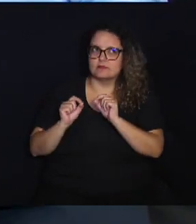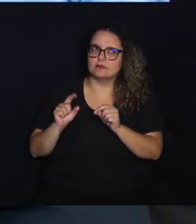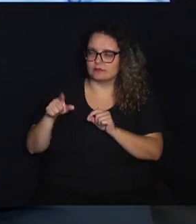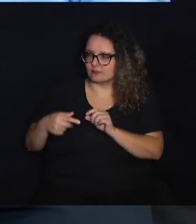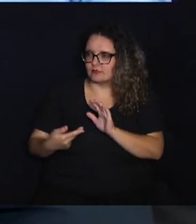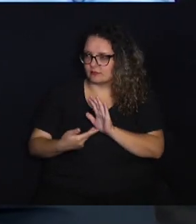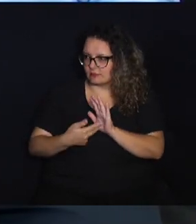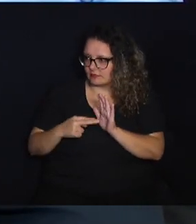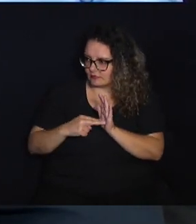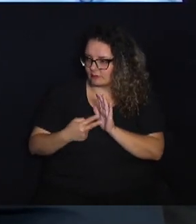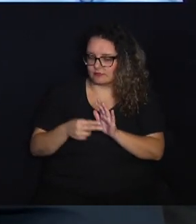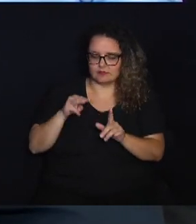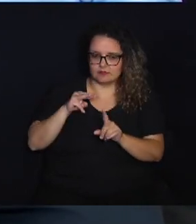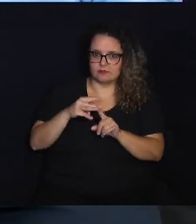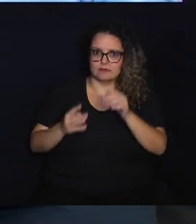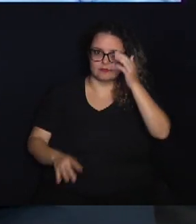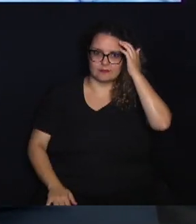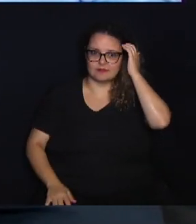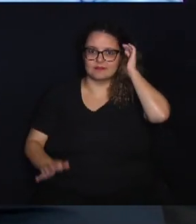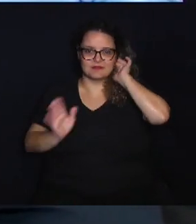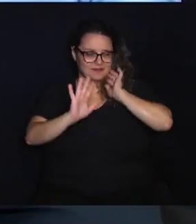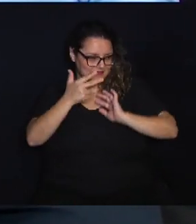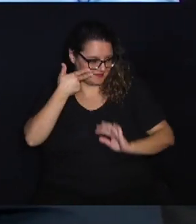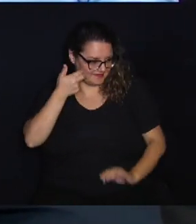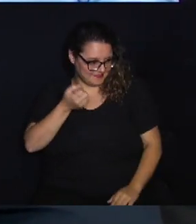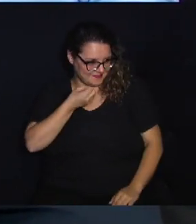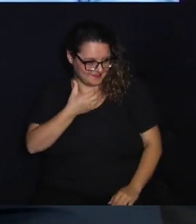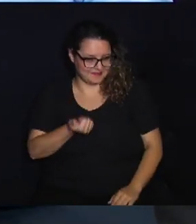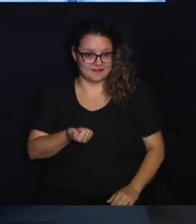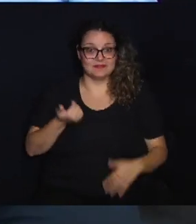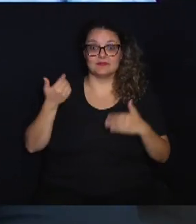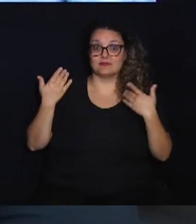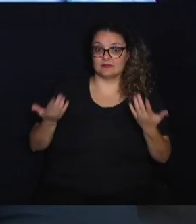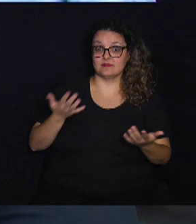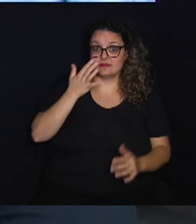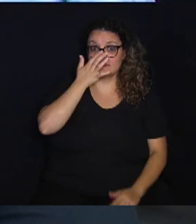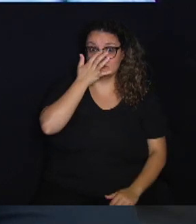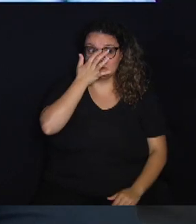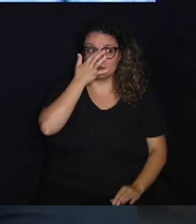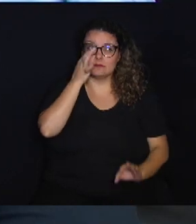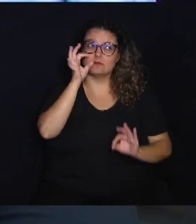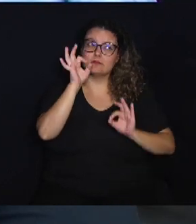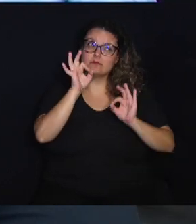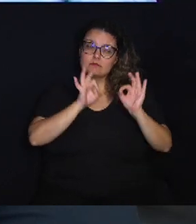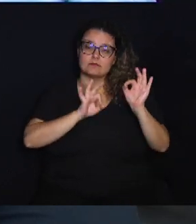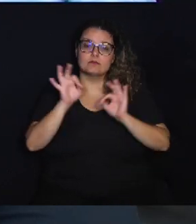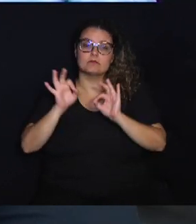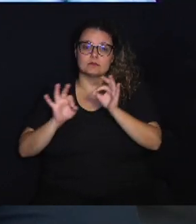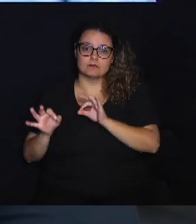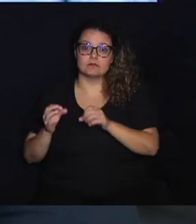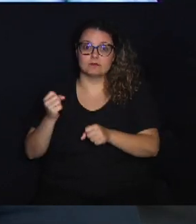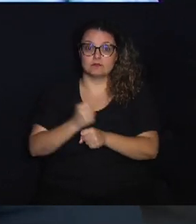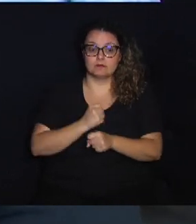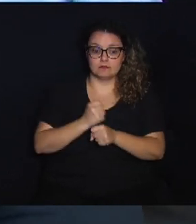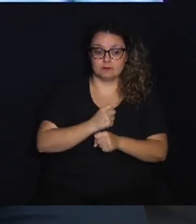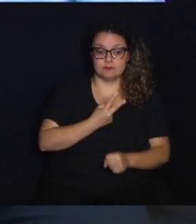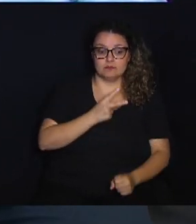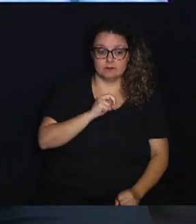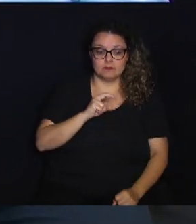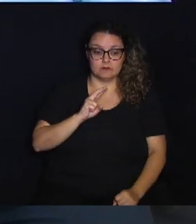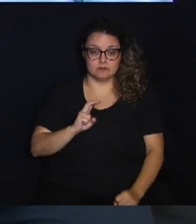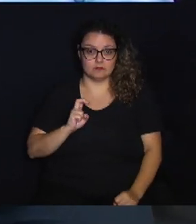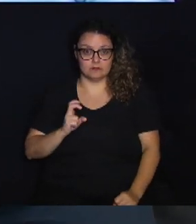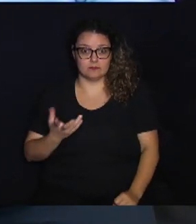dela. Olá, Rafael, tudo bem? Muito bem. Planejar o seu ano de